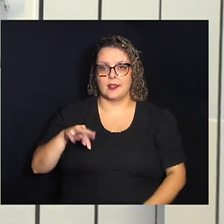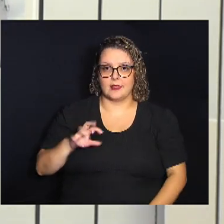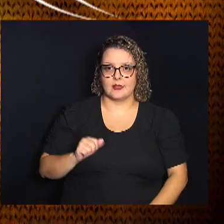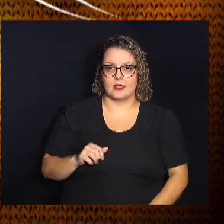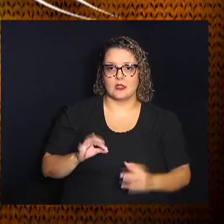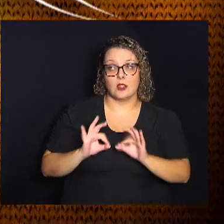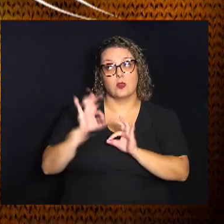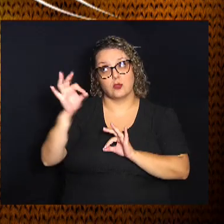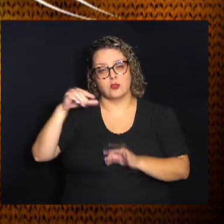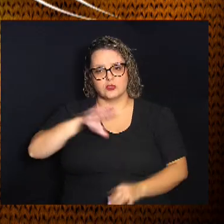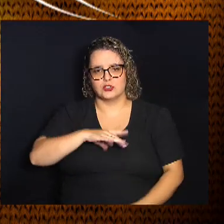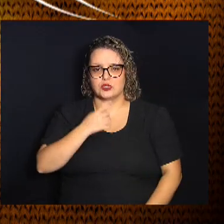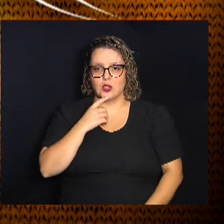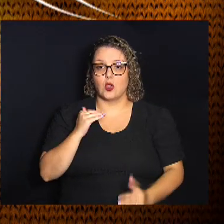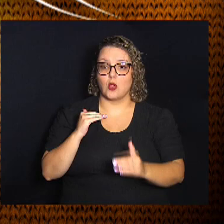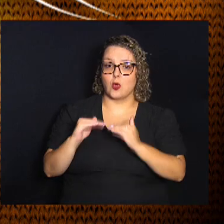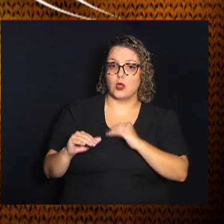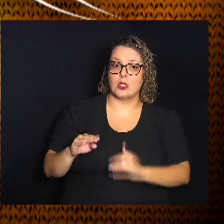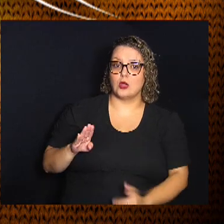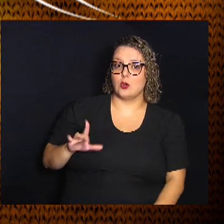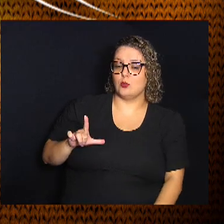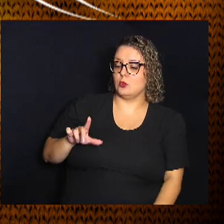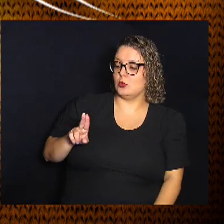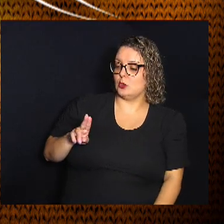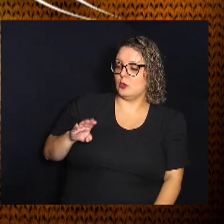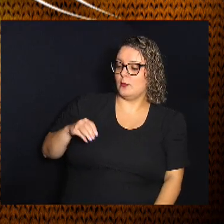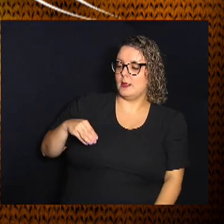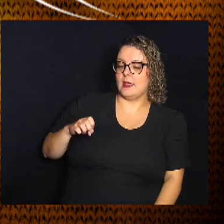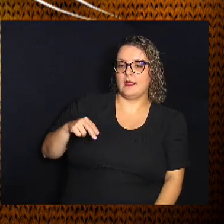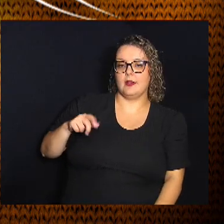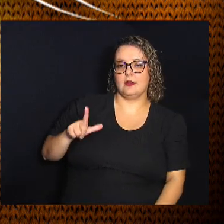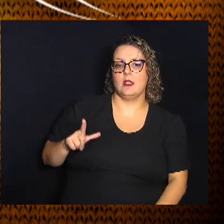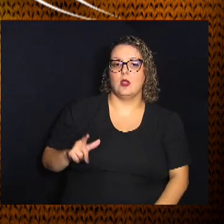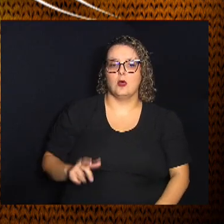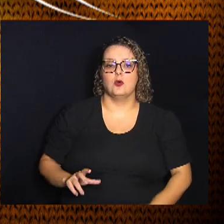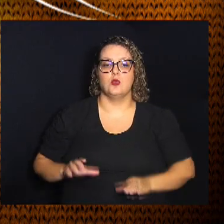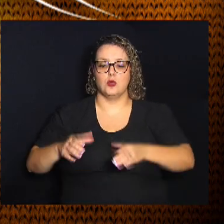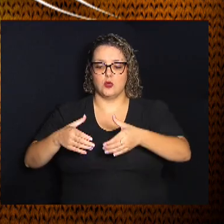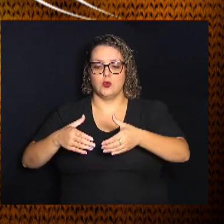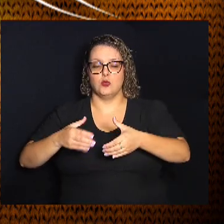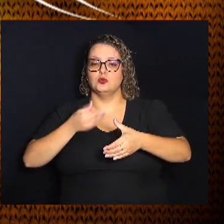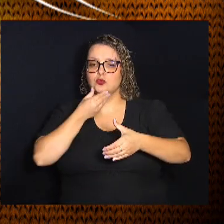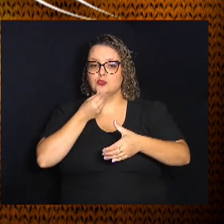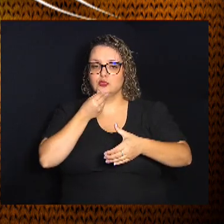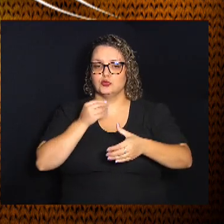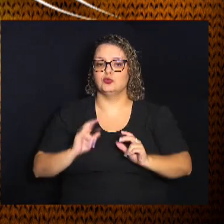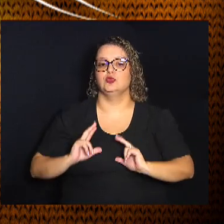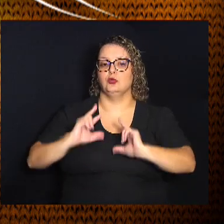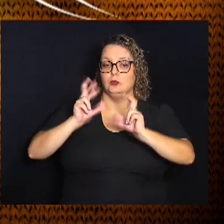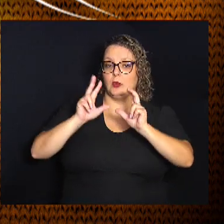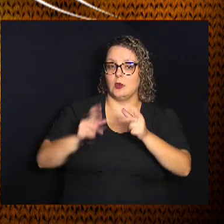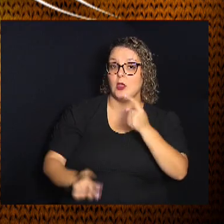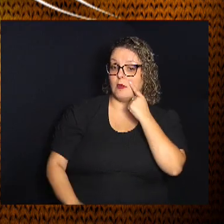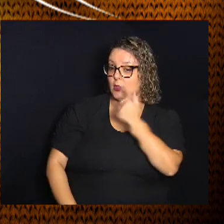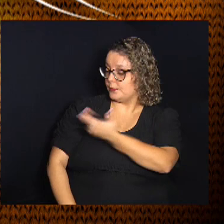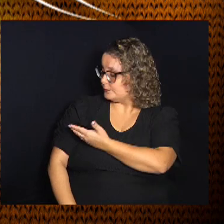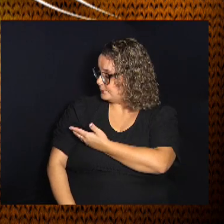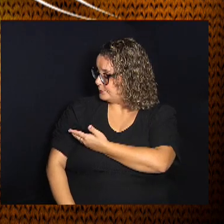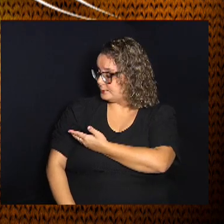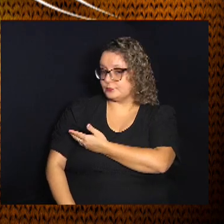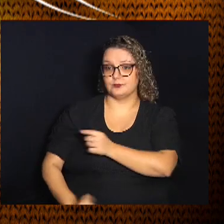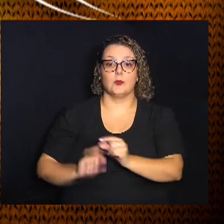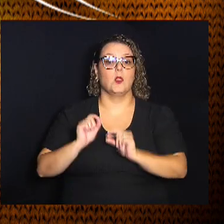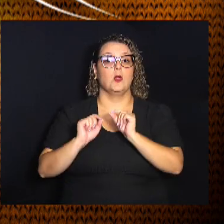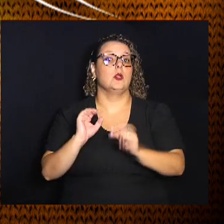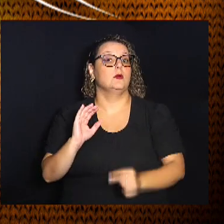de casa contra Blumenau, partida válida pela Superliga Masculina de Vôlei. Você já vê o confronto aí na sua tela e é o seguinte,